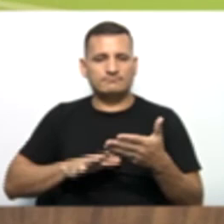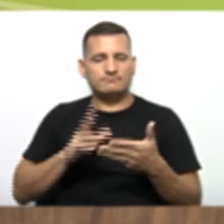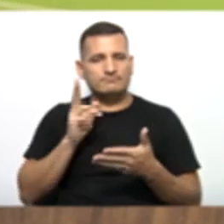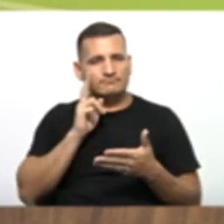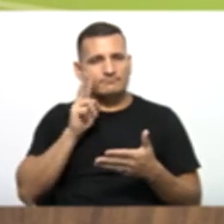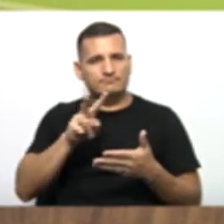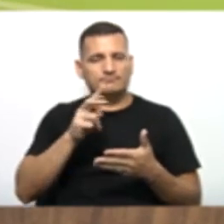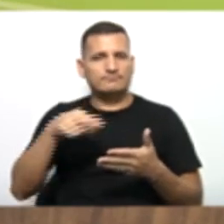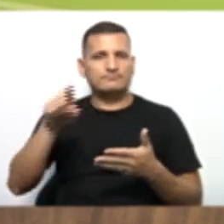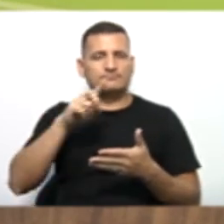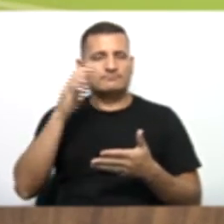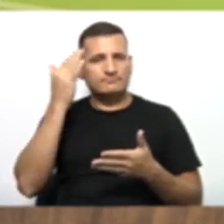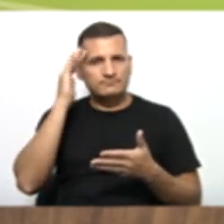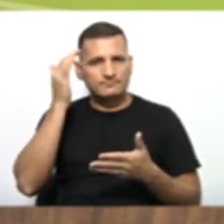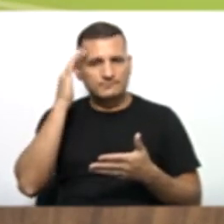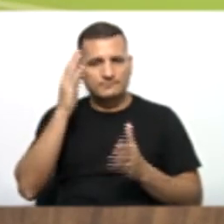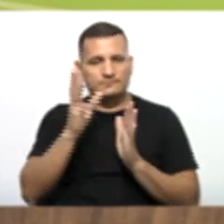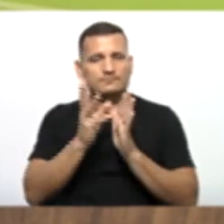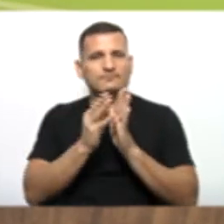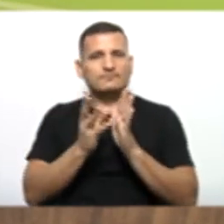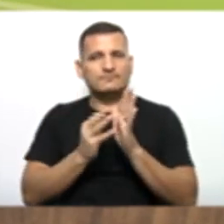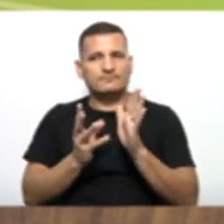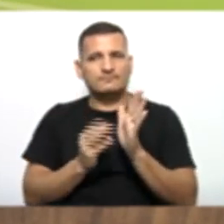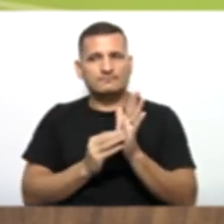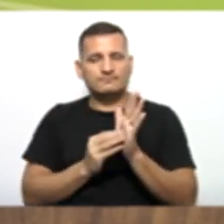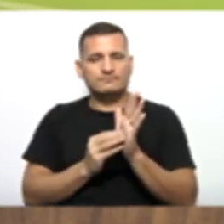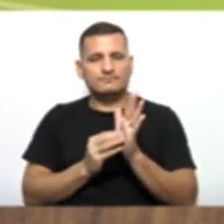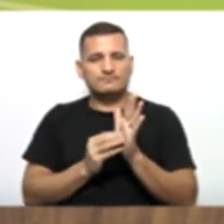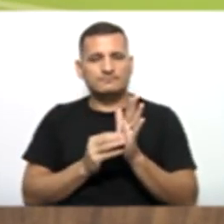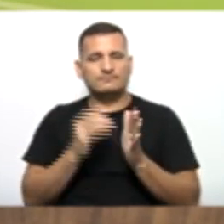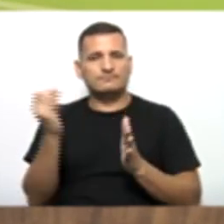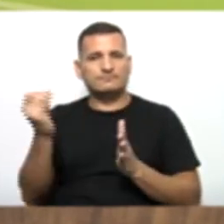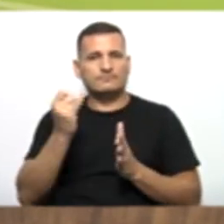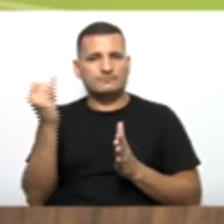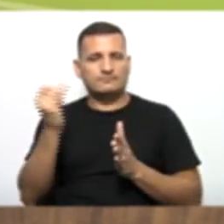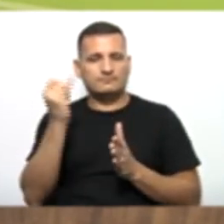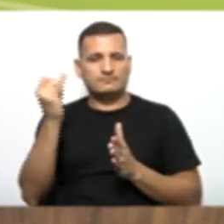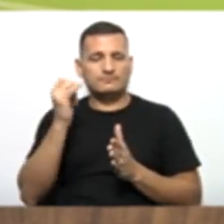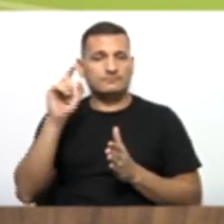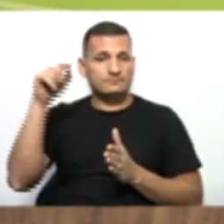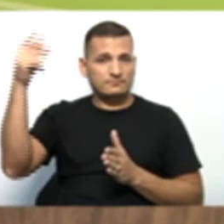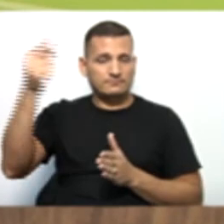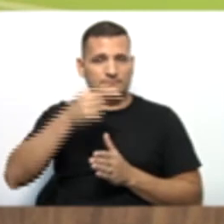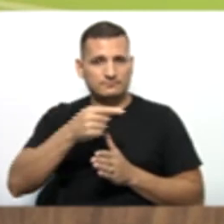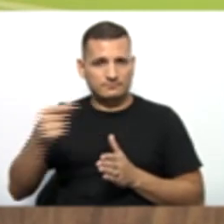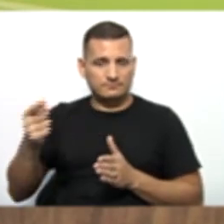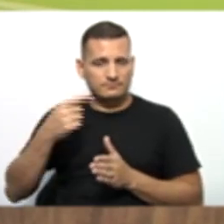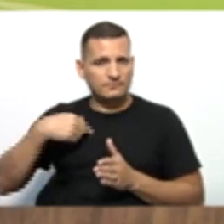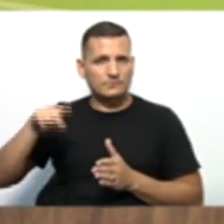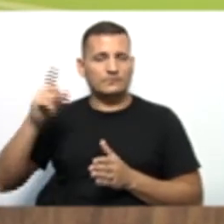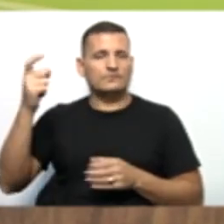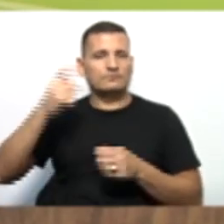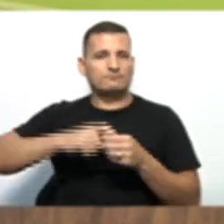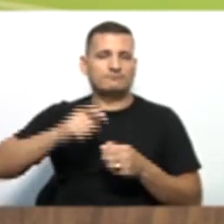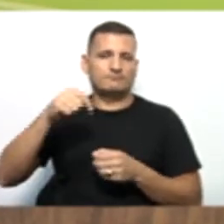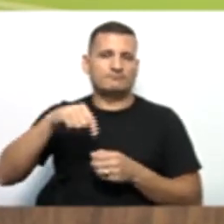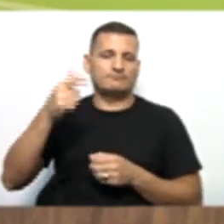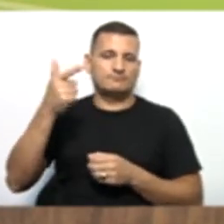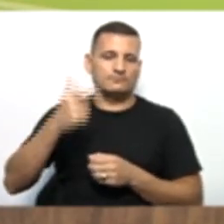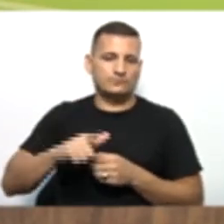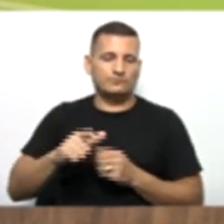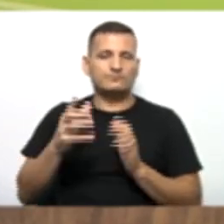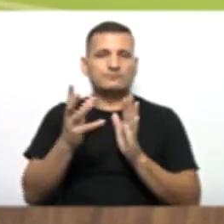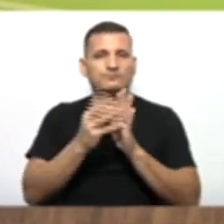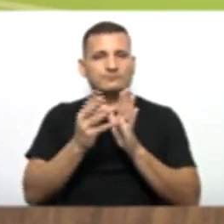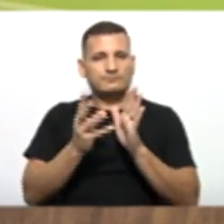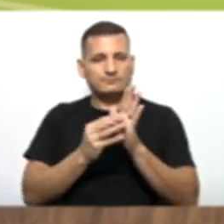vocês estão compreendendo o conteúdo, isso é muito importante. Na próxima semana nós estaremos aqui novamente com um